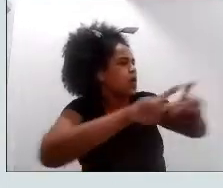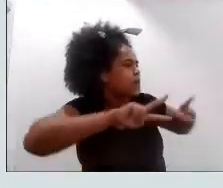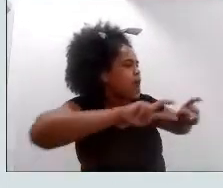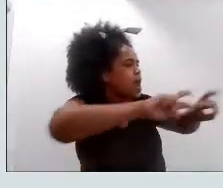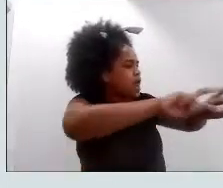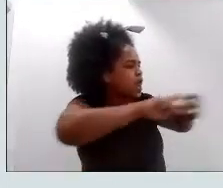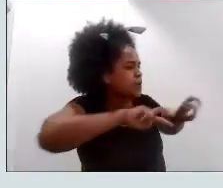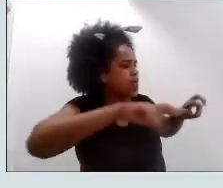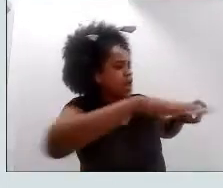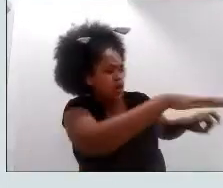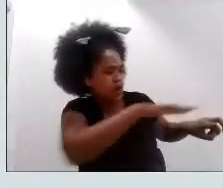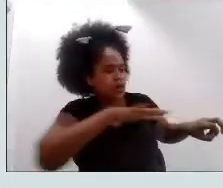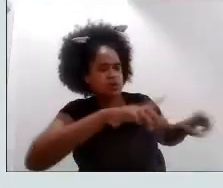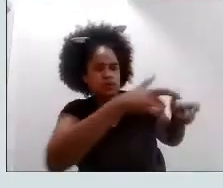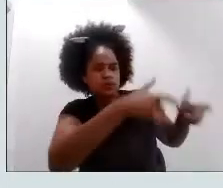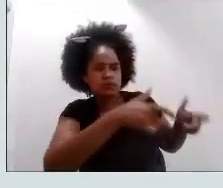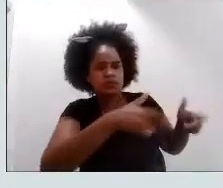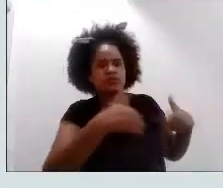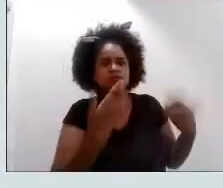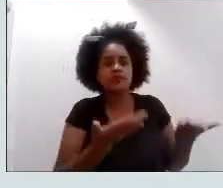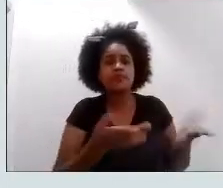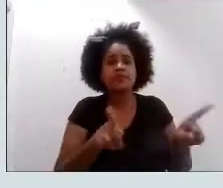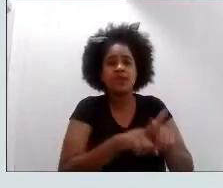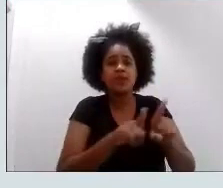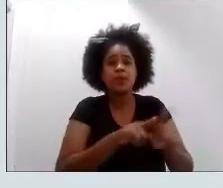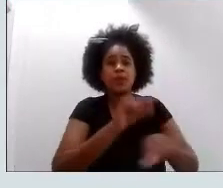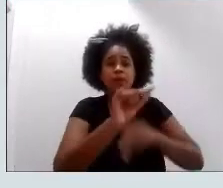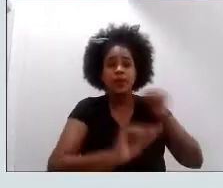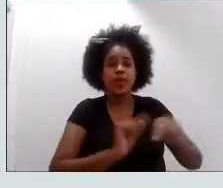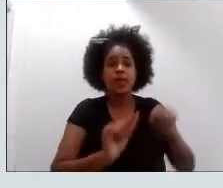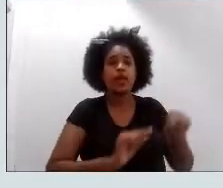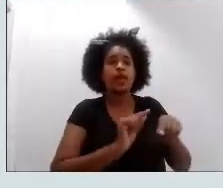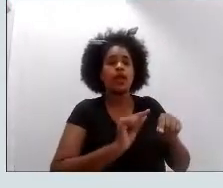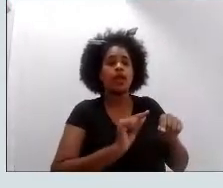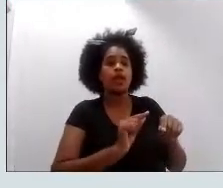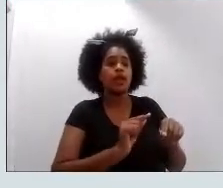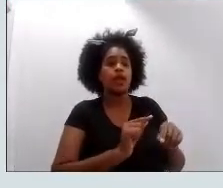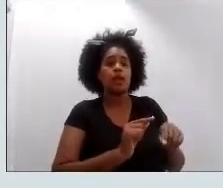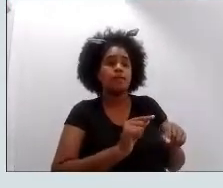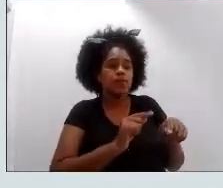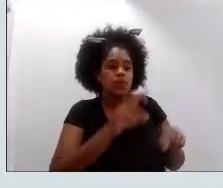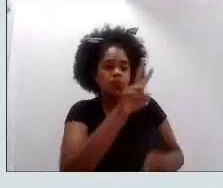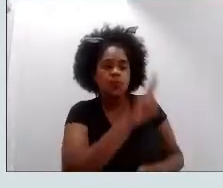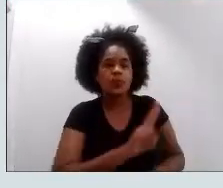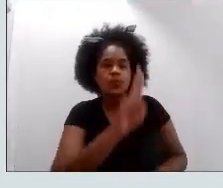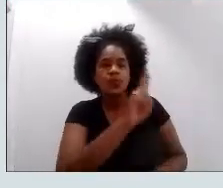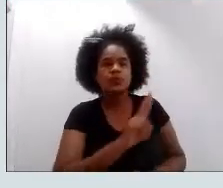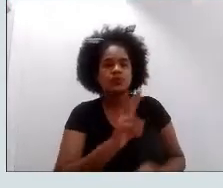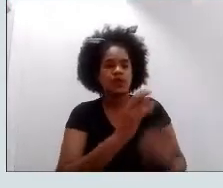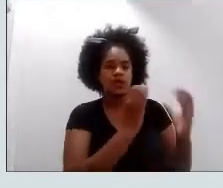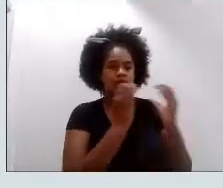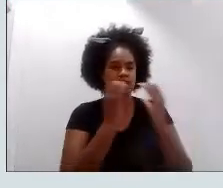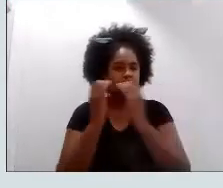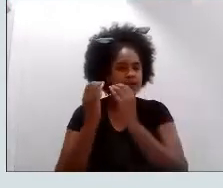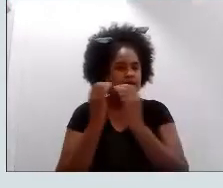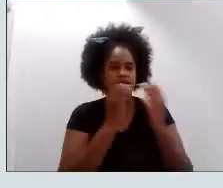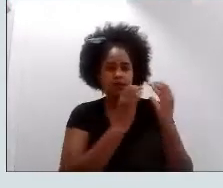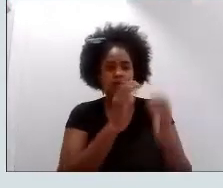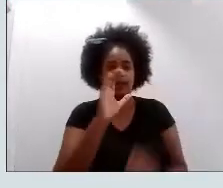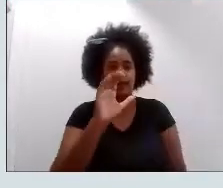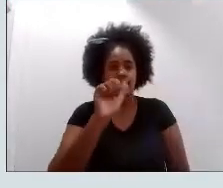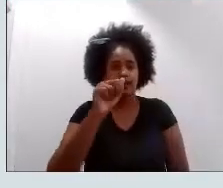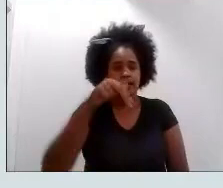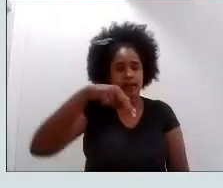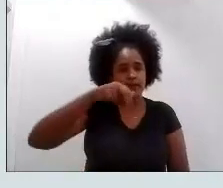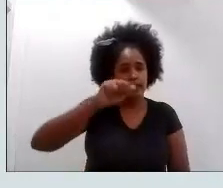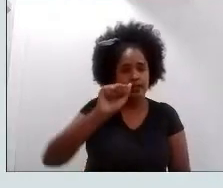começam também a explorar a cana-de-açúcar, fundando, em 1532, a Vila de São Vicente e a